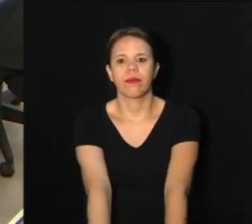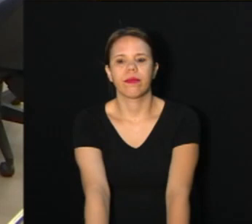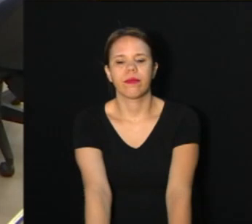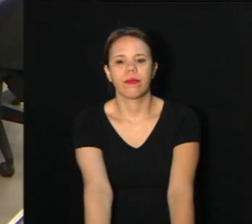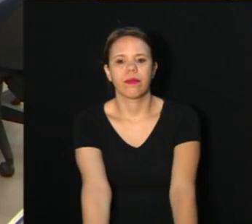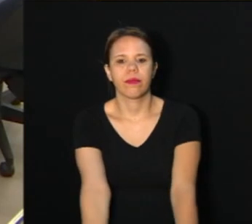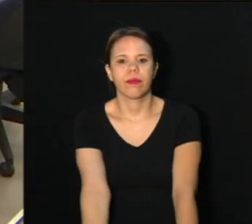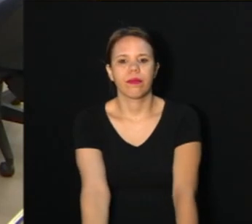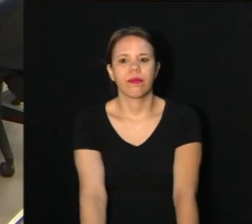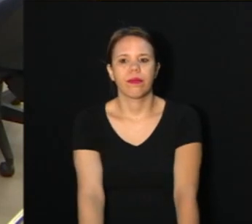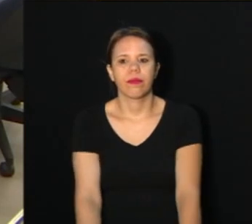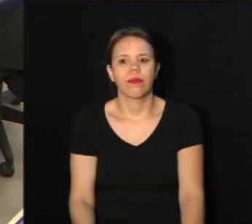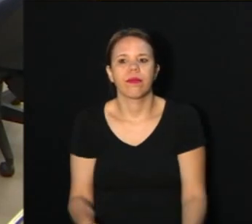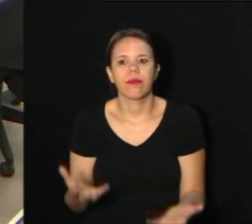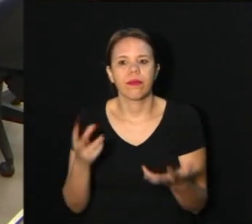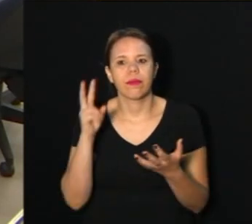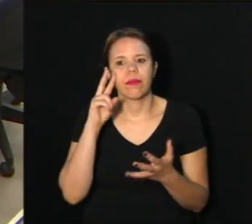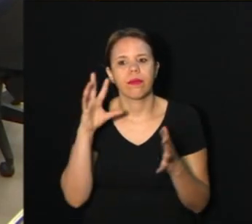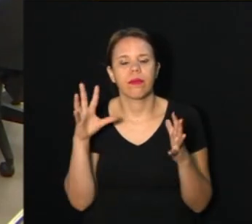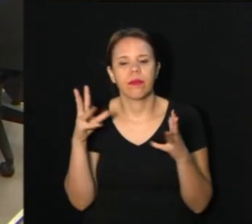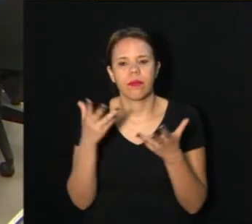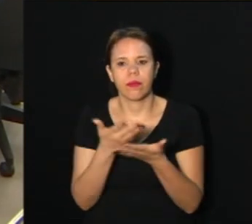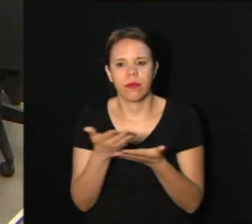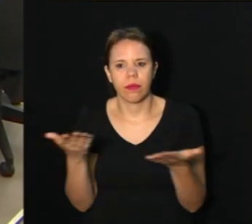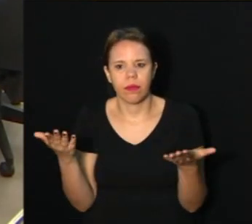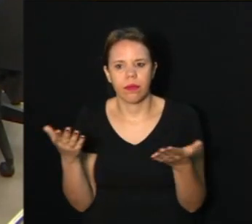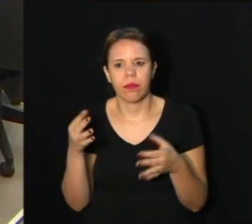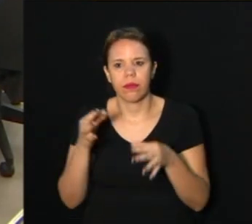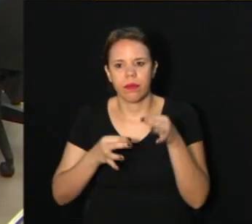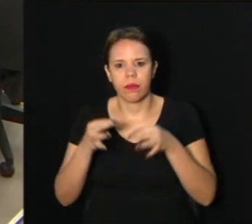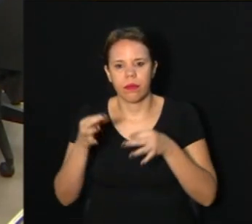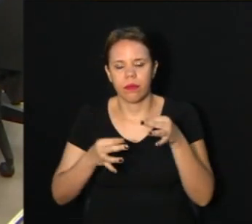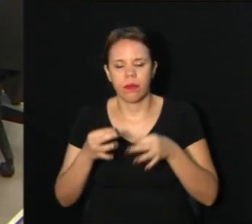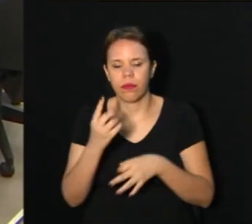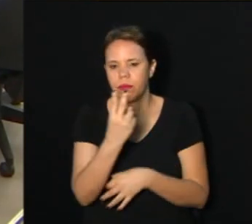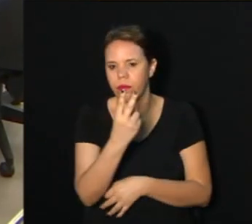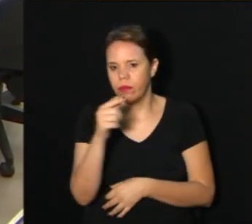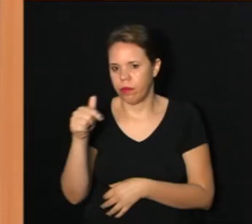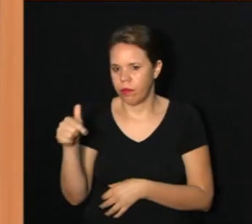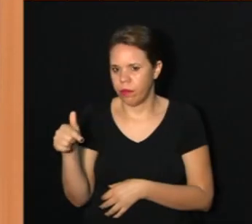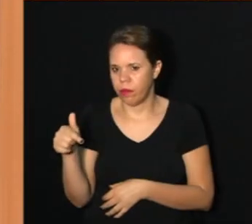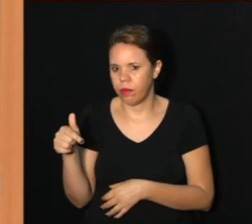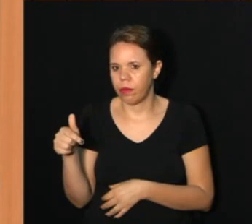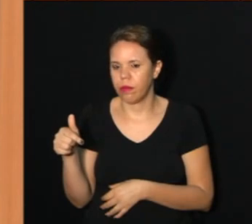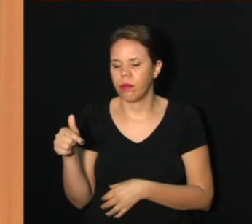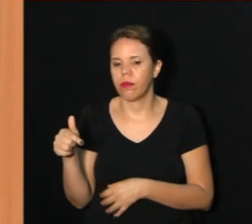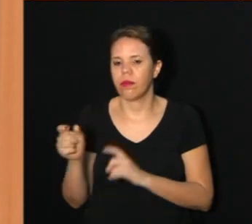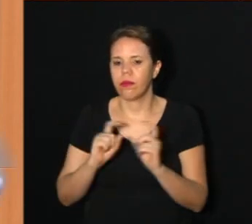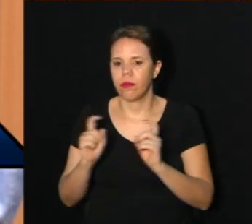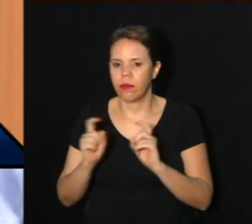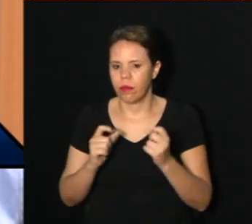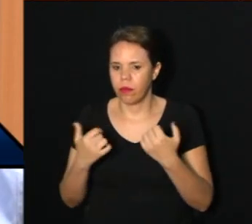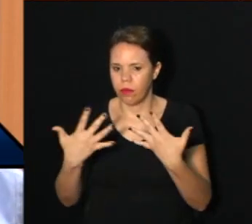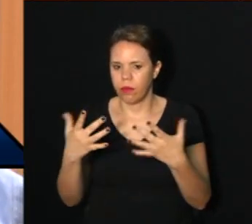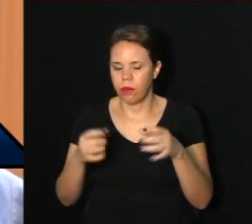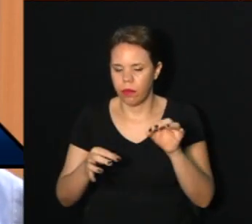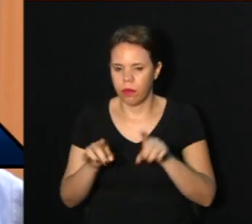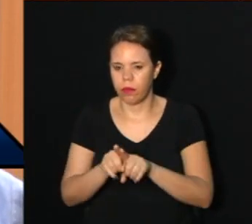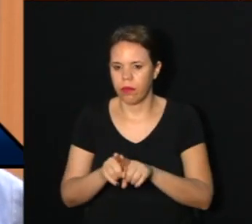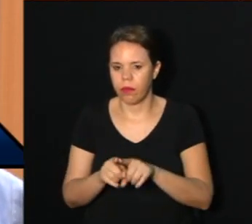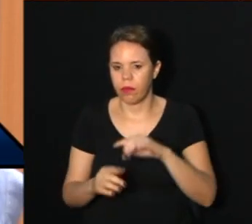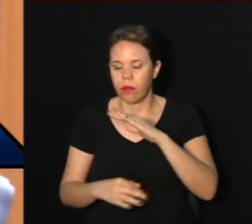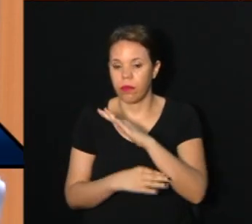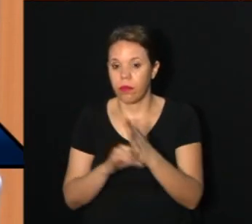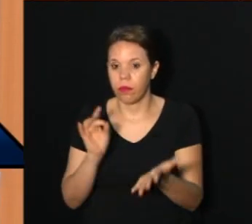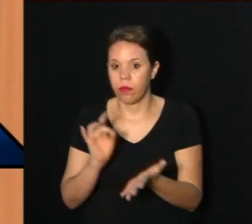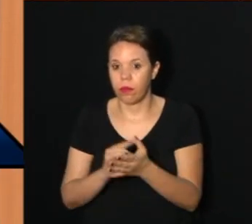Quero lembrar a todos que a presente audiência pública, a 27ª, realizada esse ano pela Câmara Municipal, está